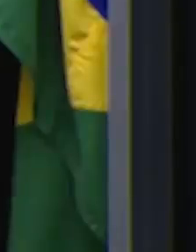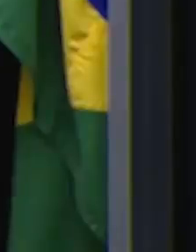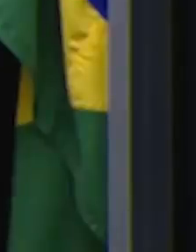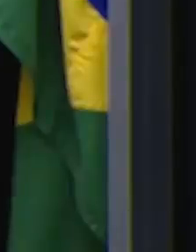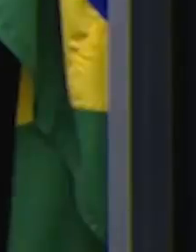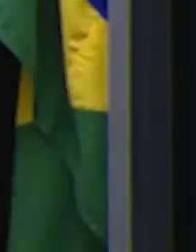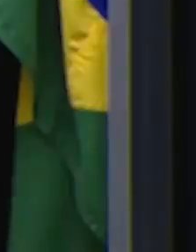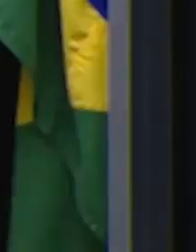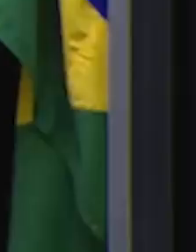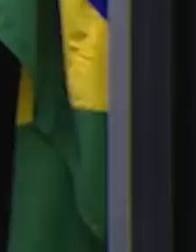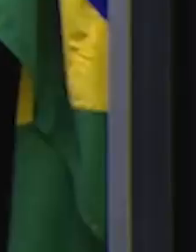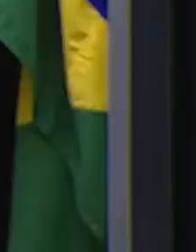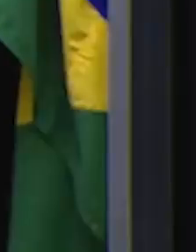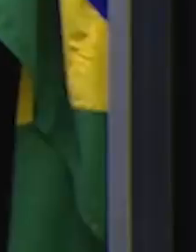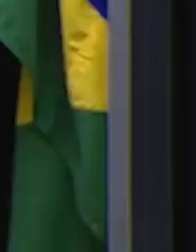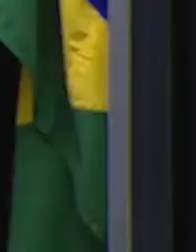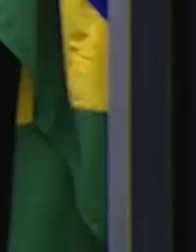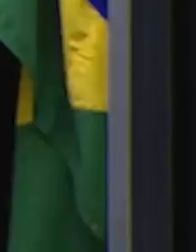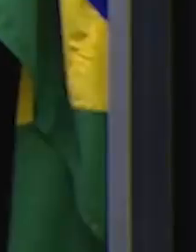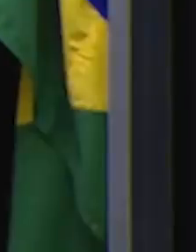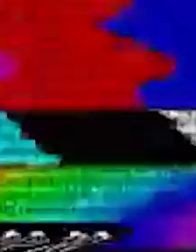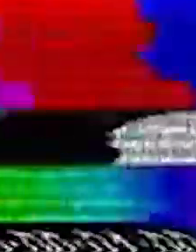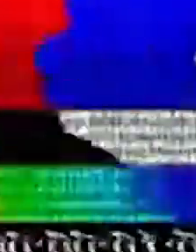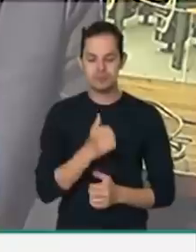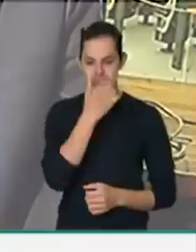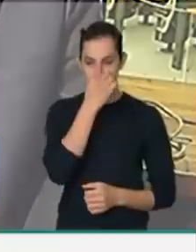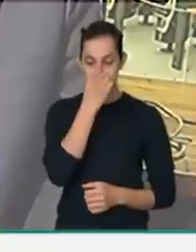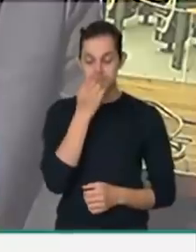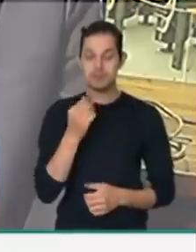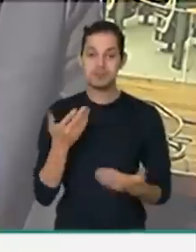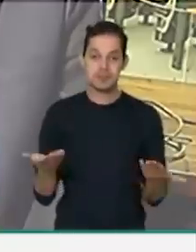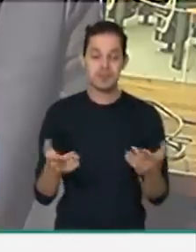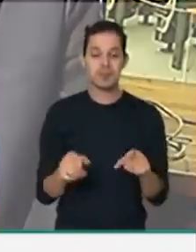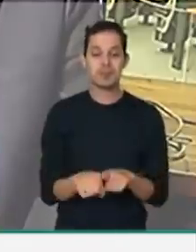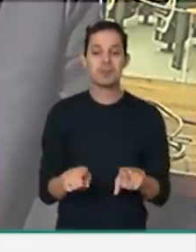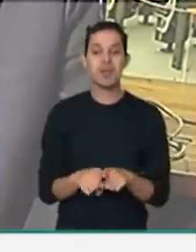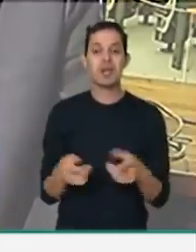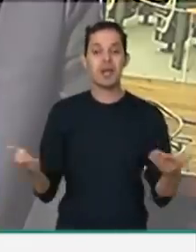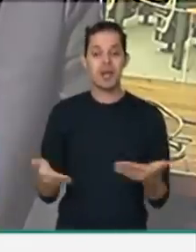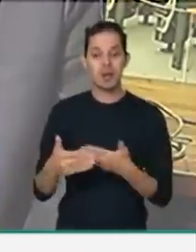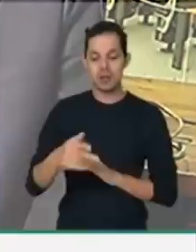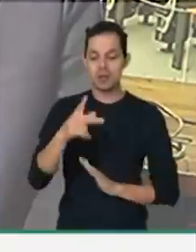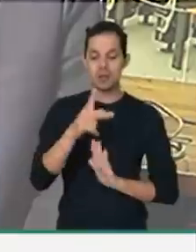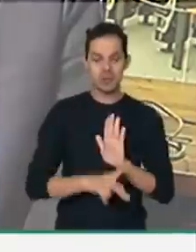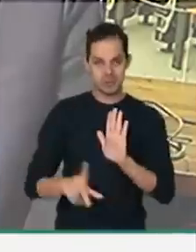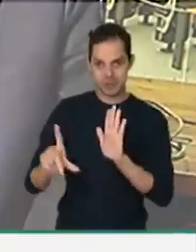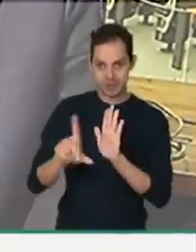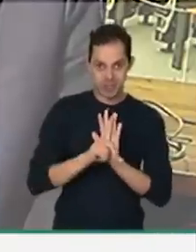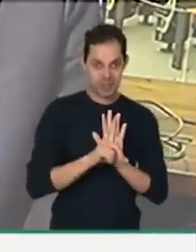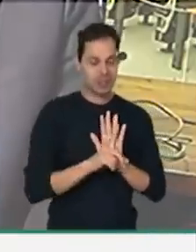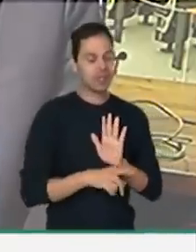pesquisa e desenvolvimento brasileiros. Esse é o voto, presidente. Agora a gente vai falar do projeto de lei, né? O projeto de